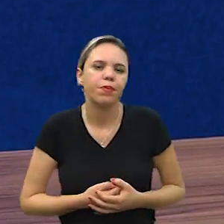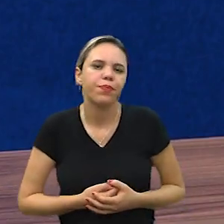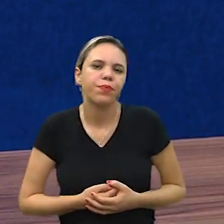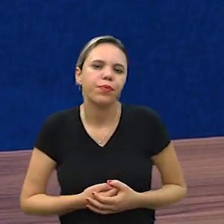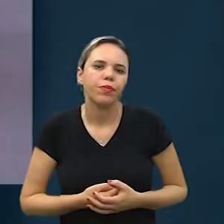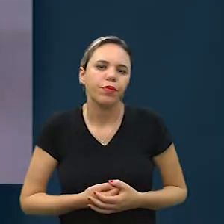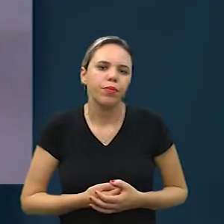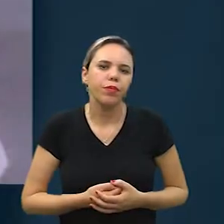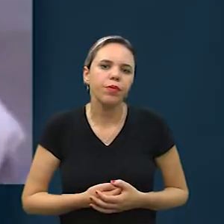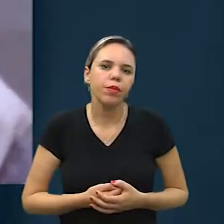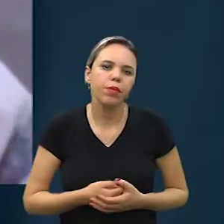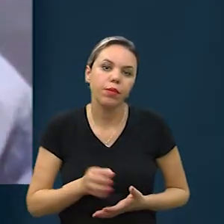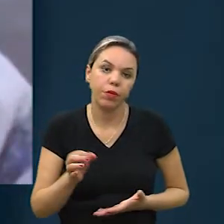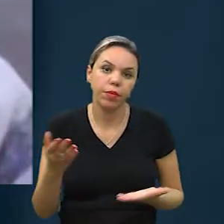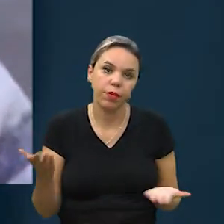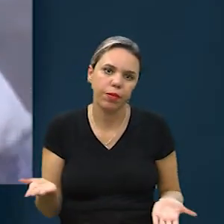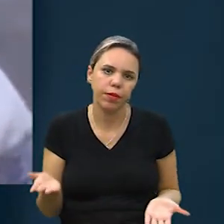públicas?